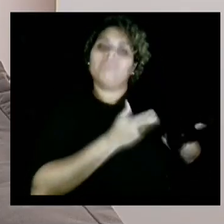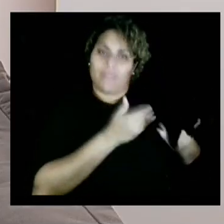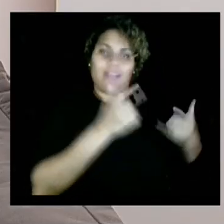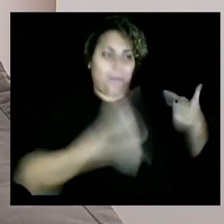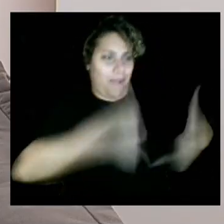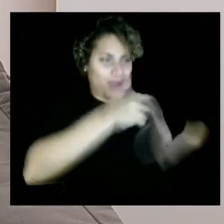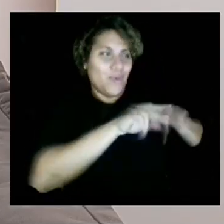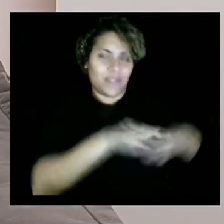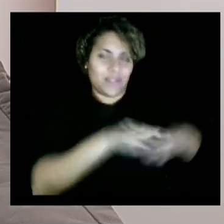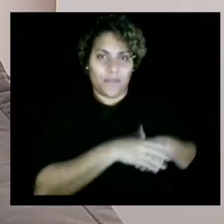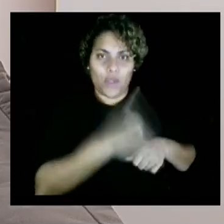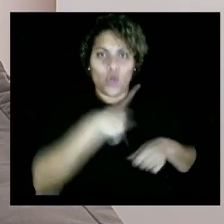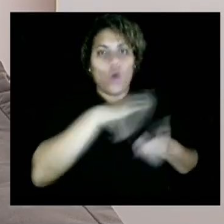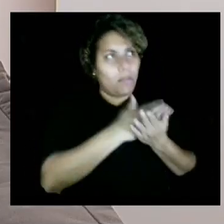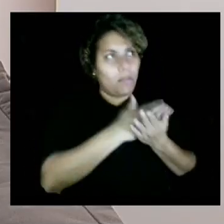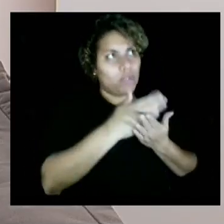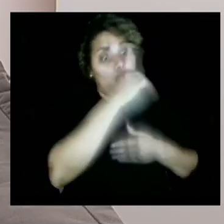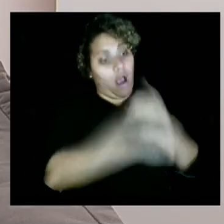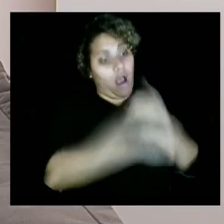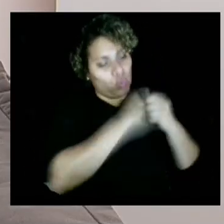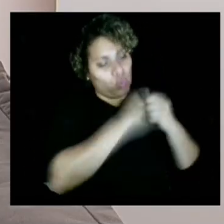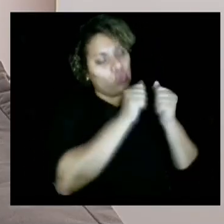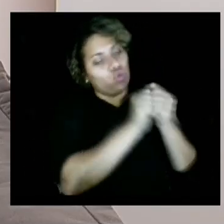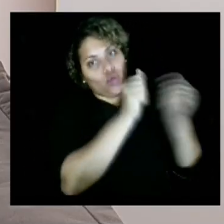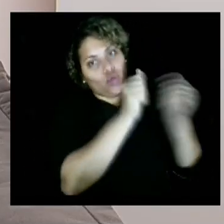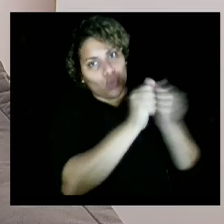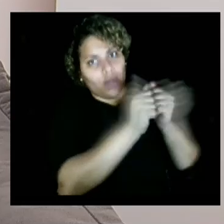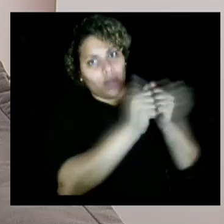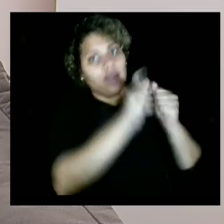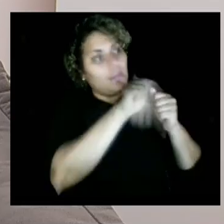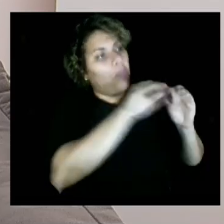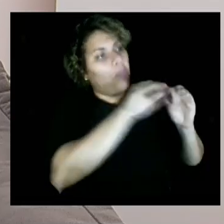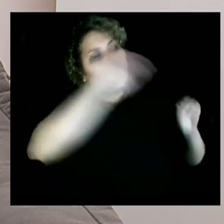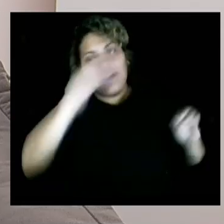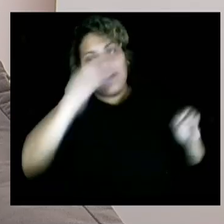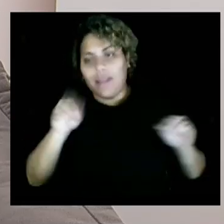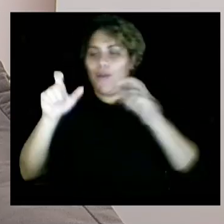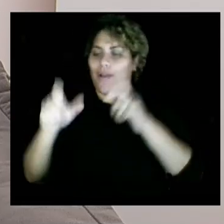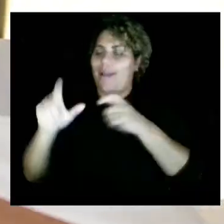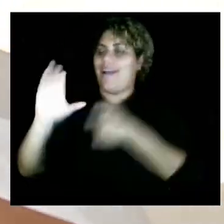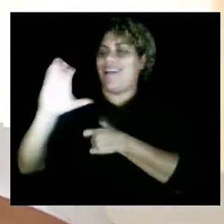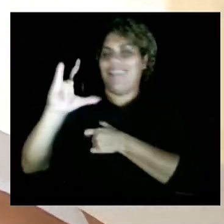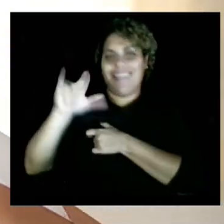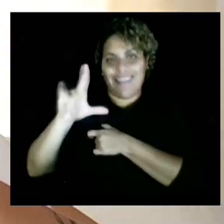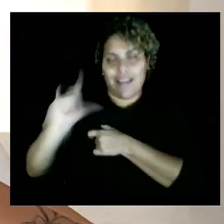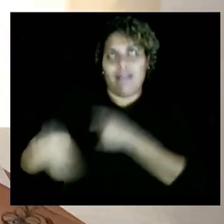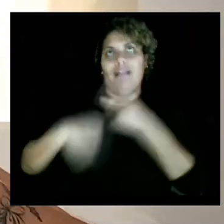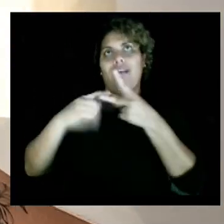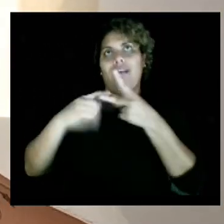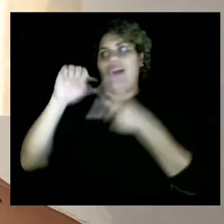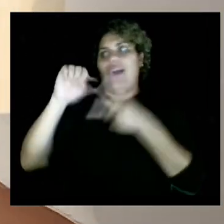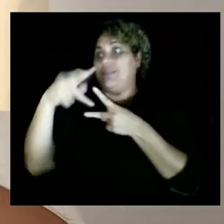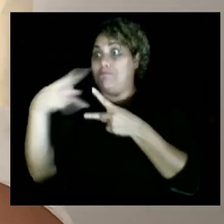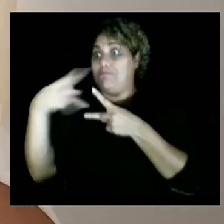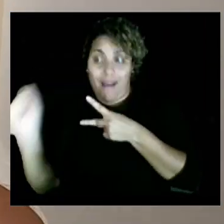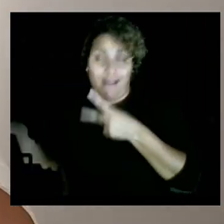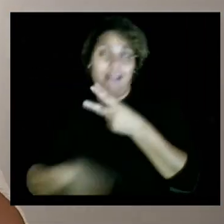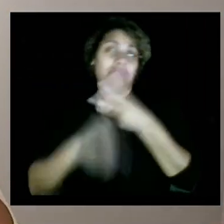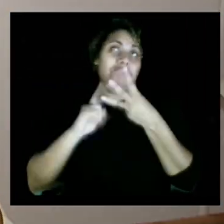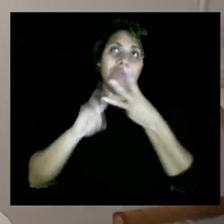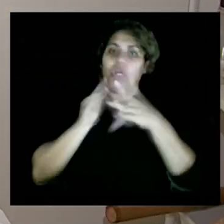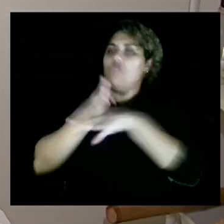um ano, depois eu trabalhei em clínica, trabalhei em spa, eu atendia muito a domicílio, então veio